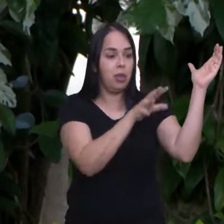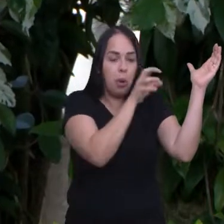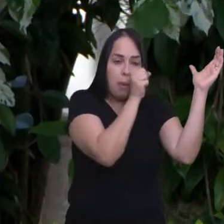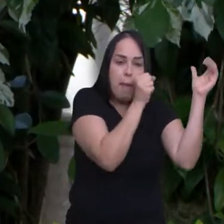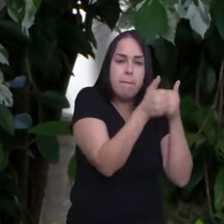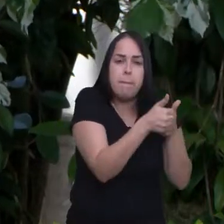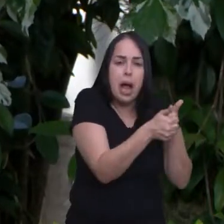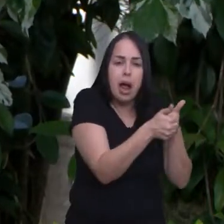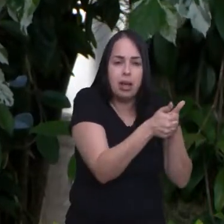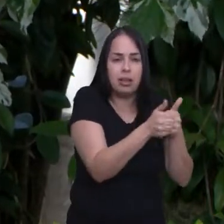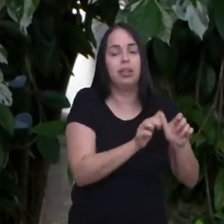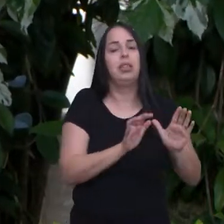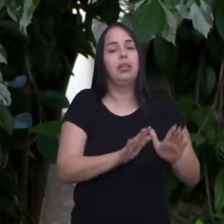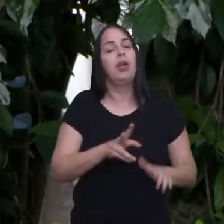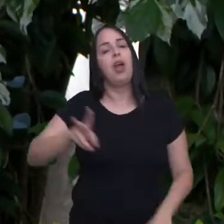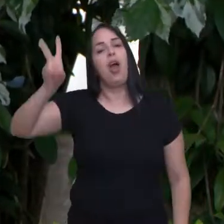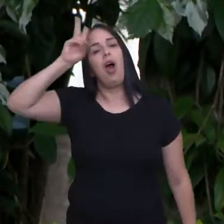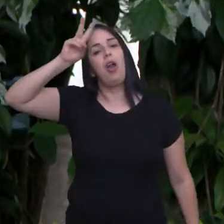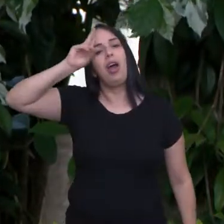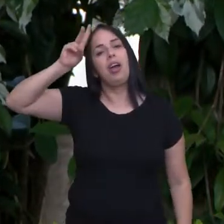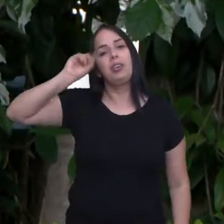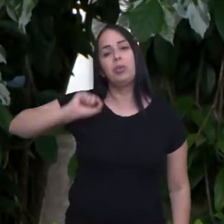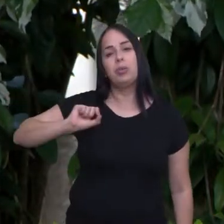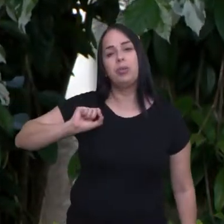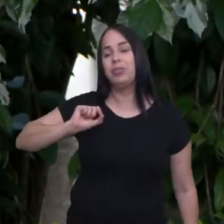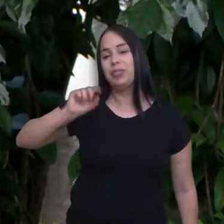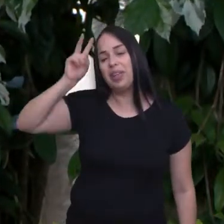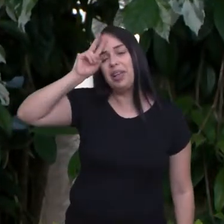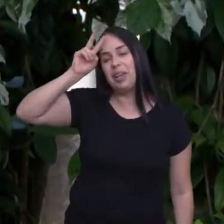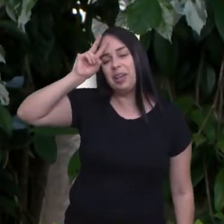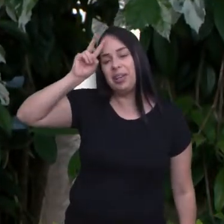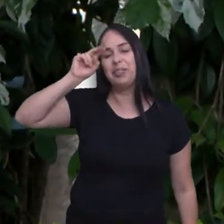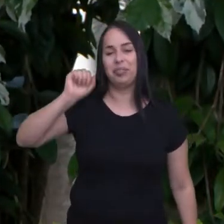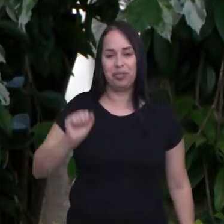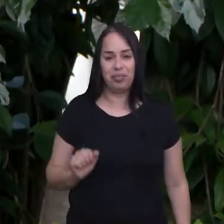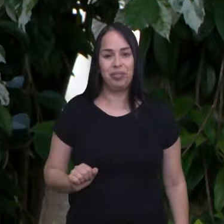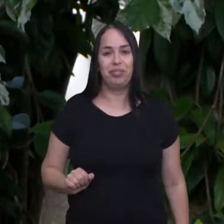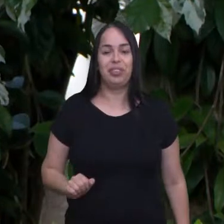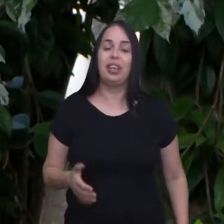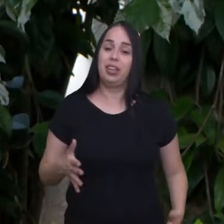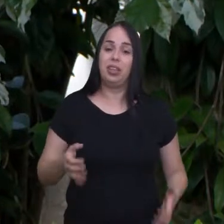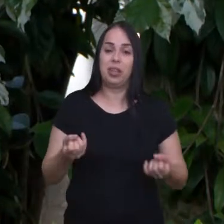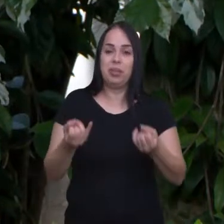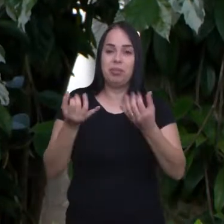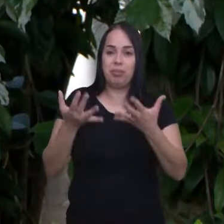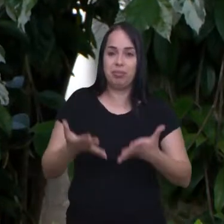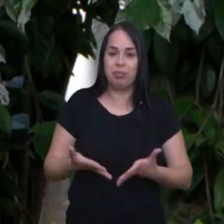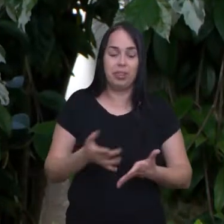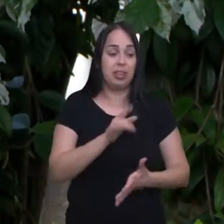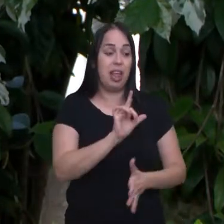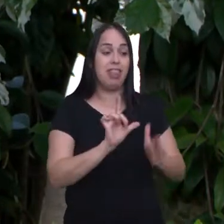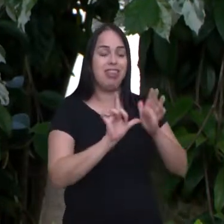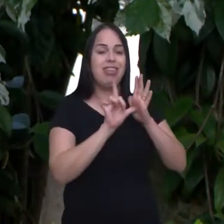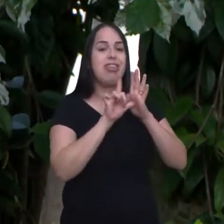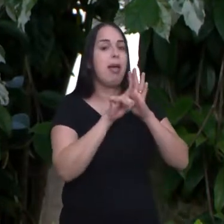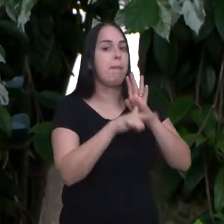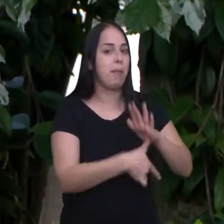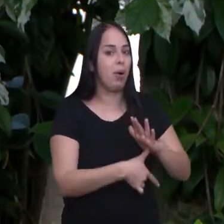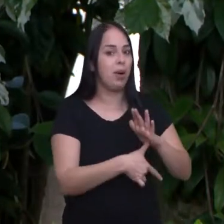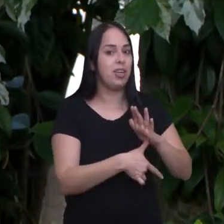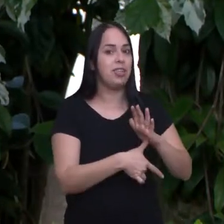dormia. E eu me recordo disto muito, né? E como eu disse, ela se tornou